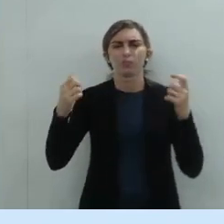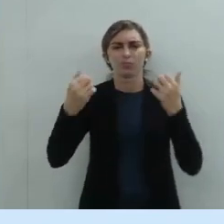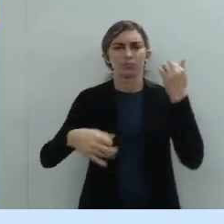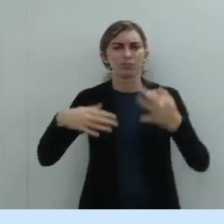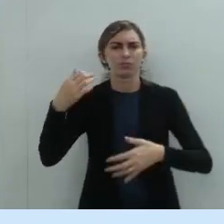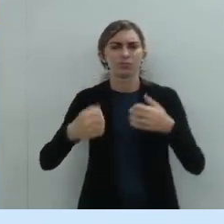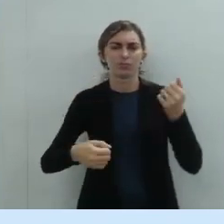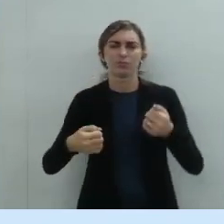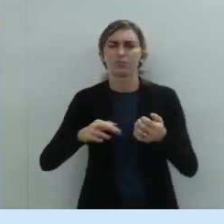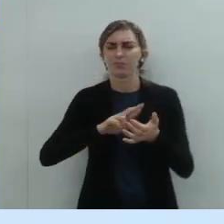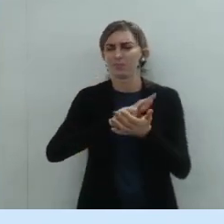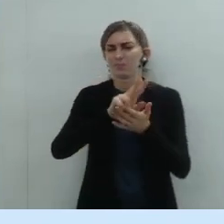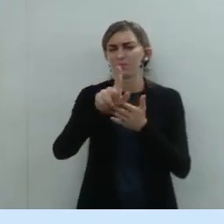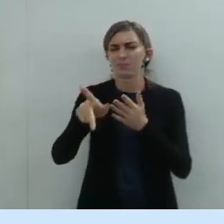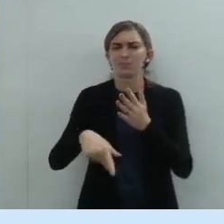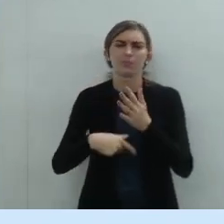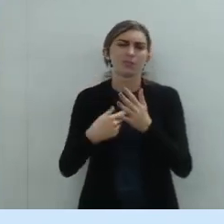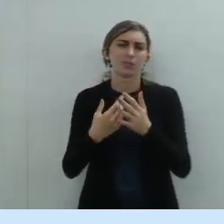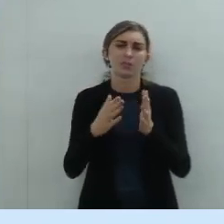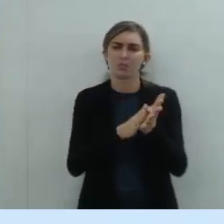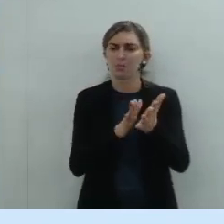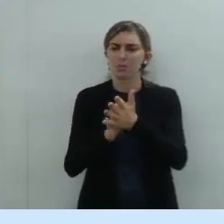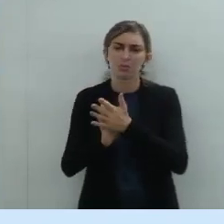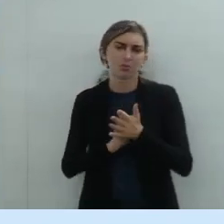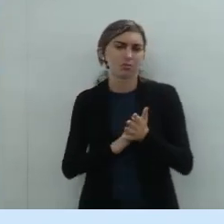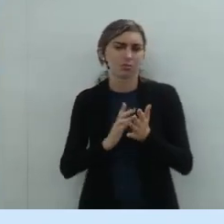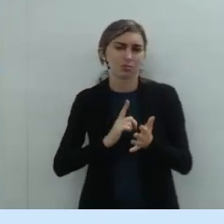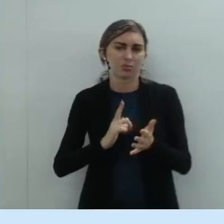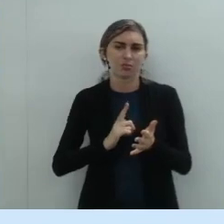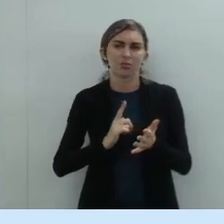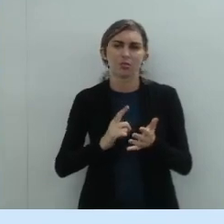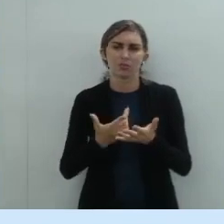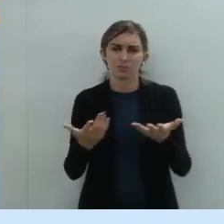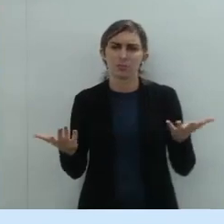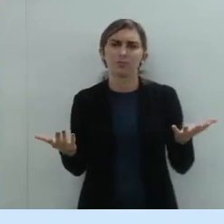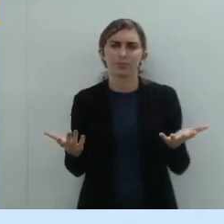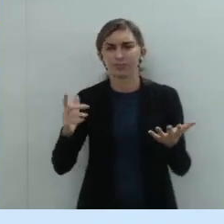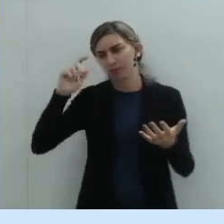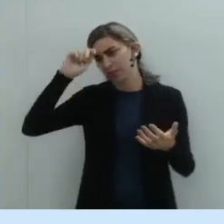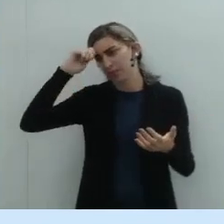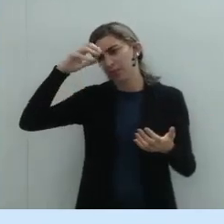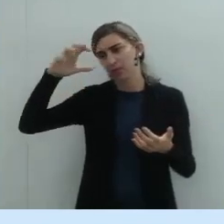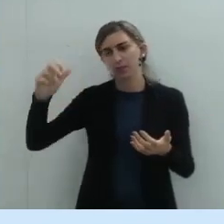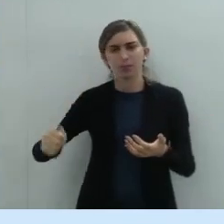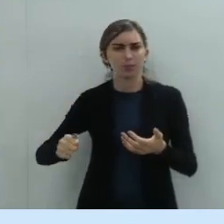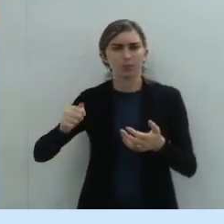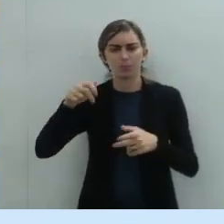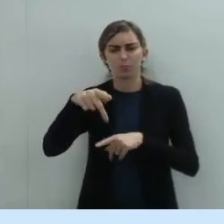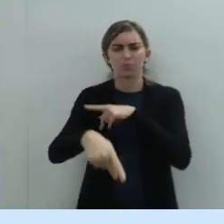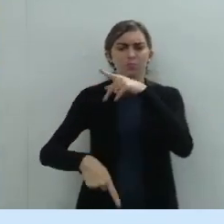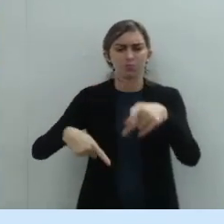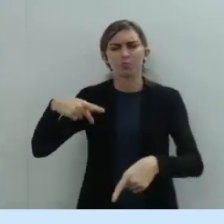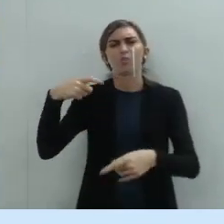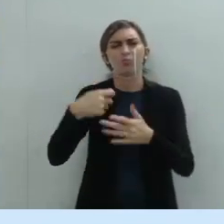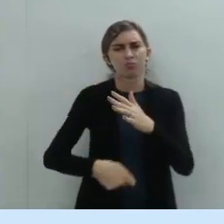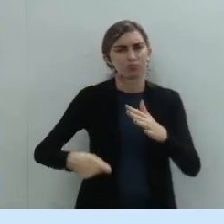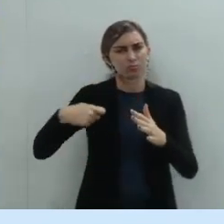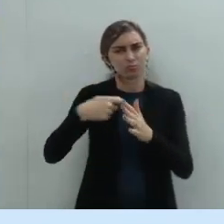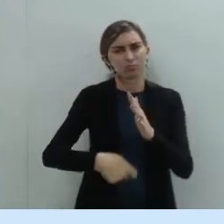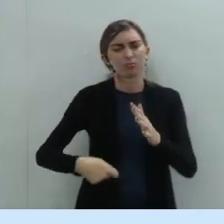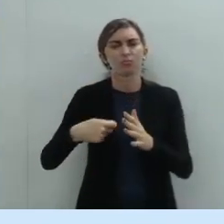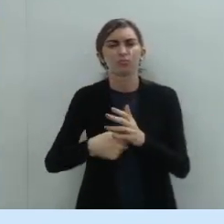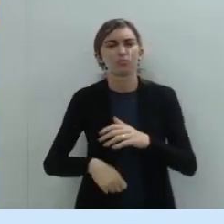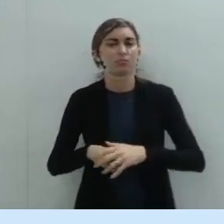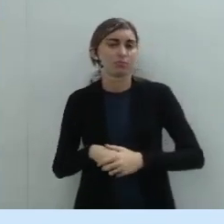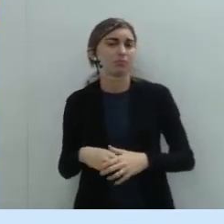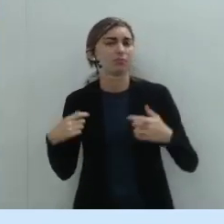definição de adjetivos de tanto elogio que tem para oferecer ao povo africano, que é um povo de resistência, tá certo?